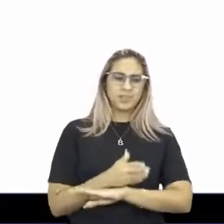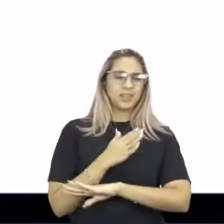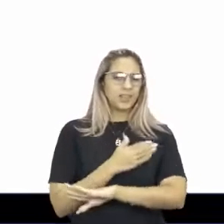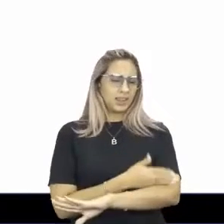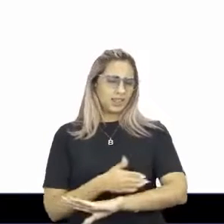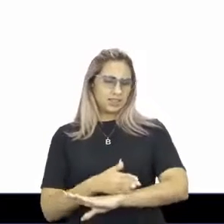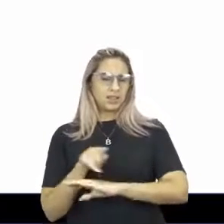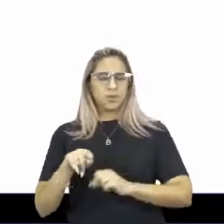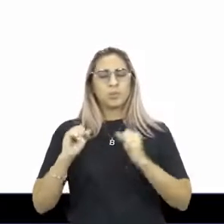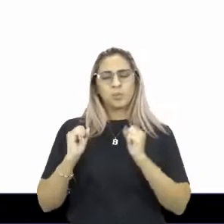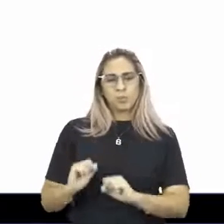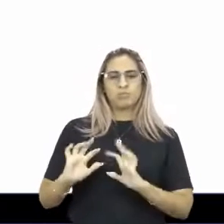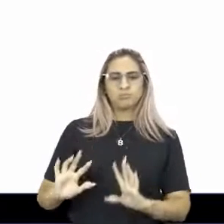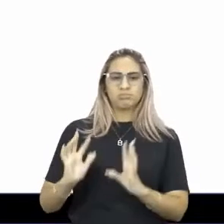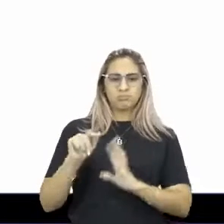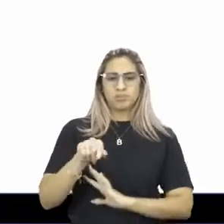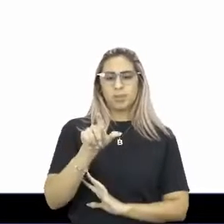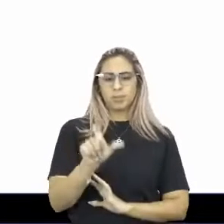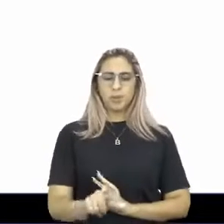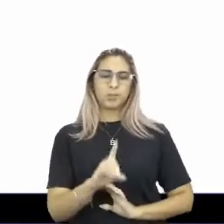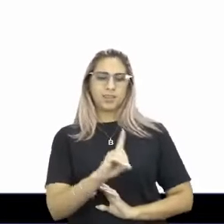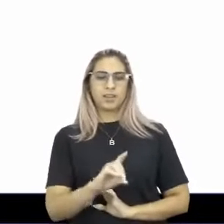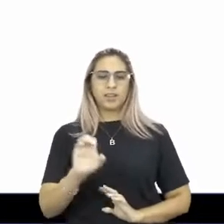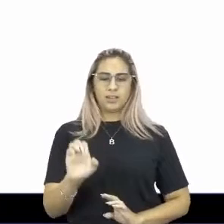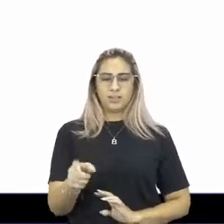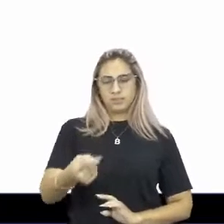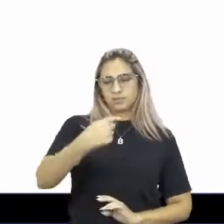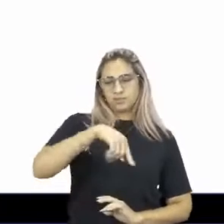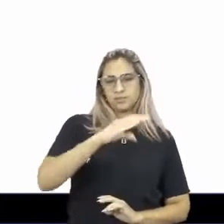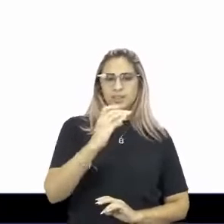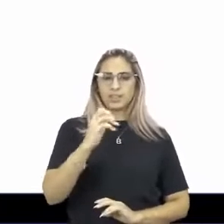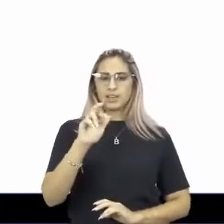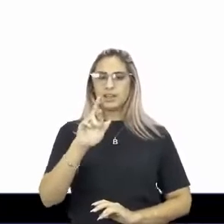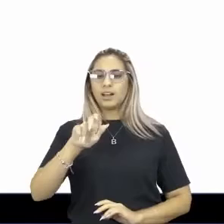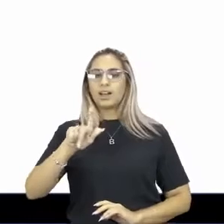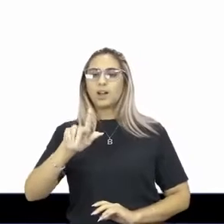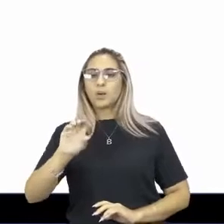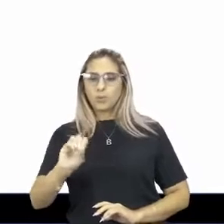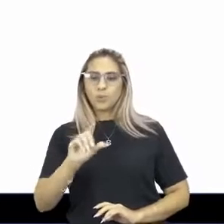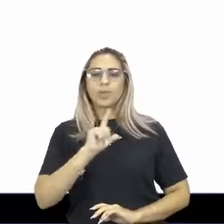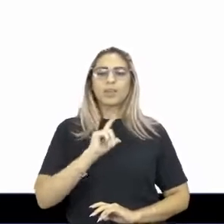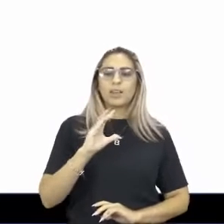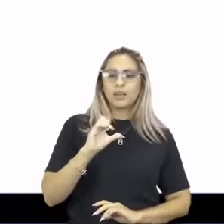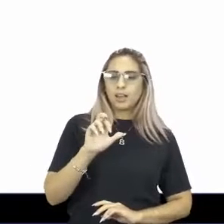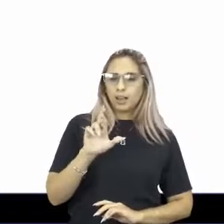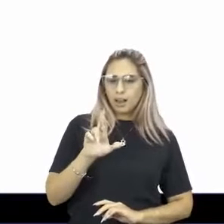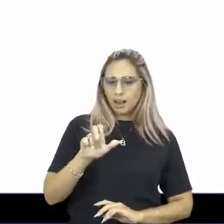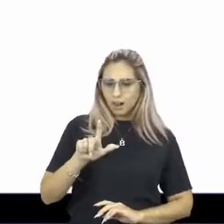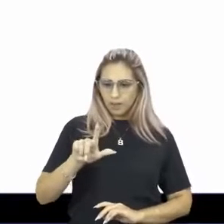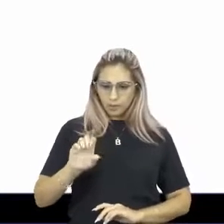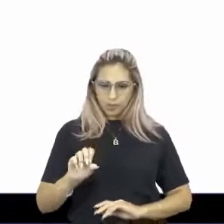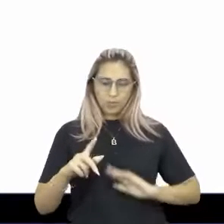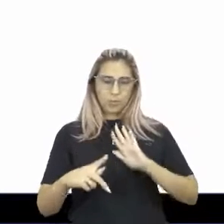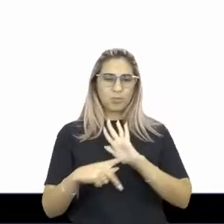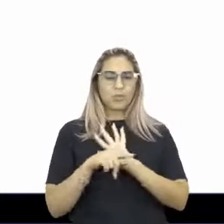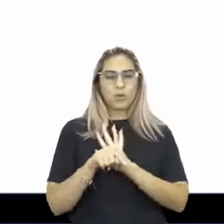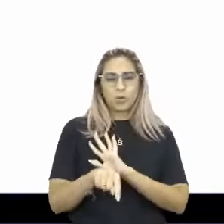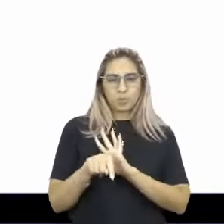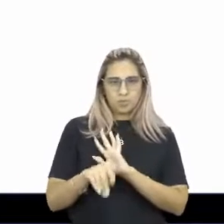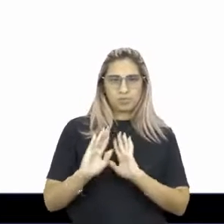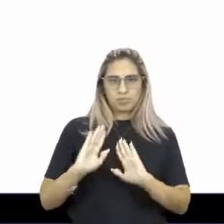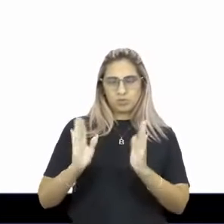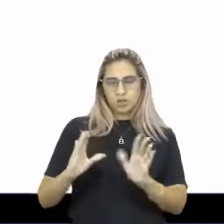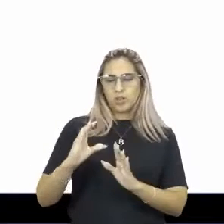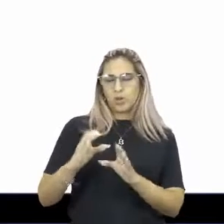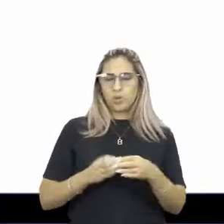inicial e vai celebrar contrato nessa diretoria. E para provimento de cargo, eu vou ter que ter o meu cargo como efetivo. Imagina que eu passei muito bem classificado